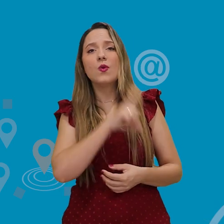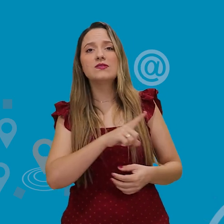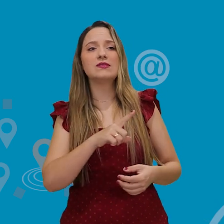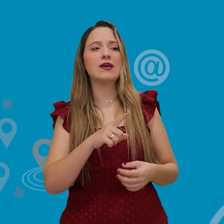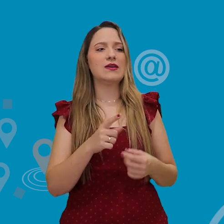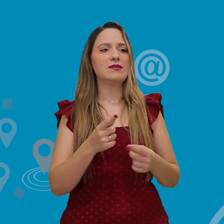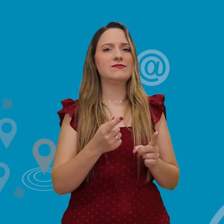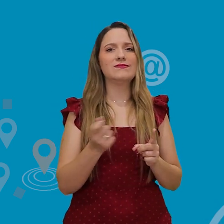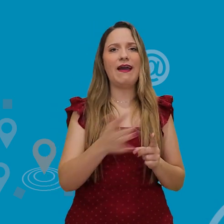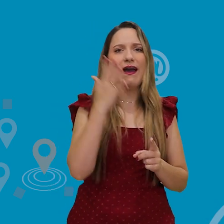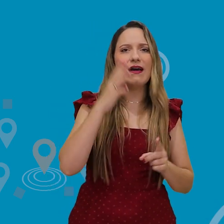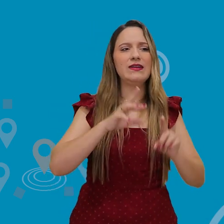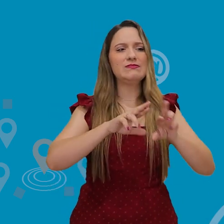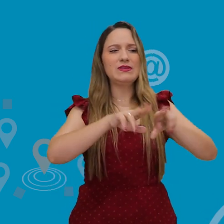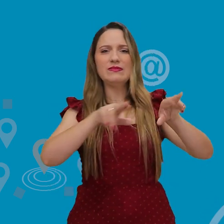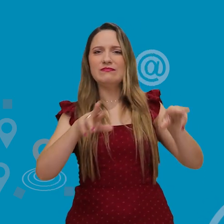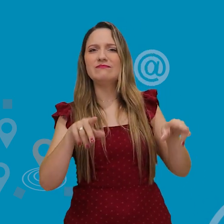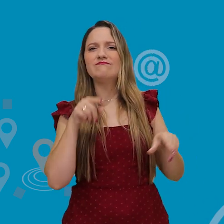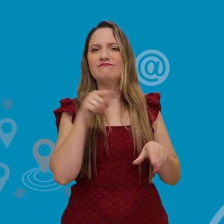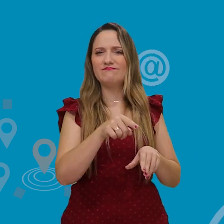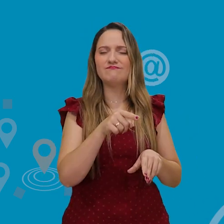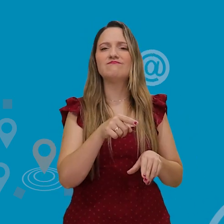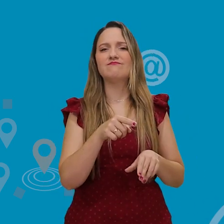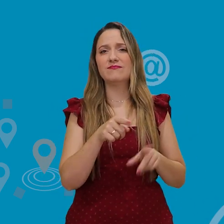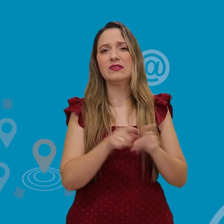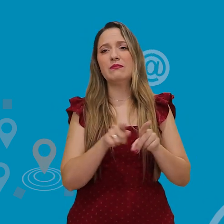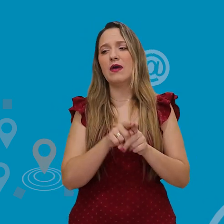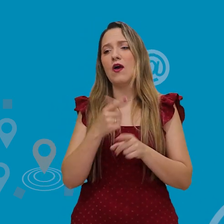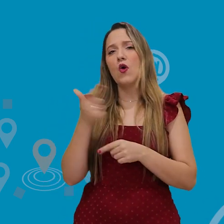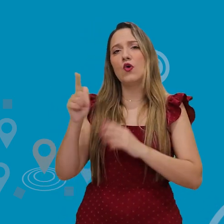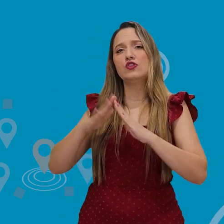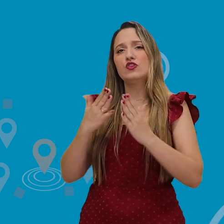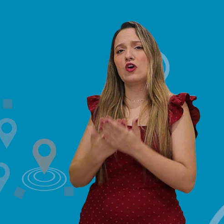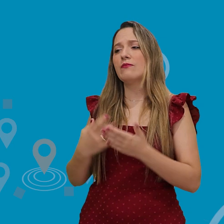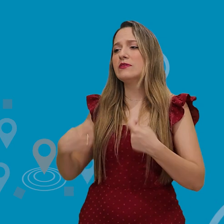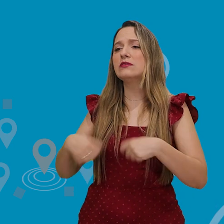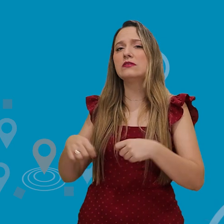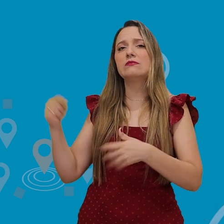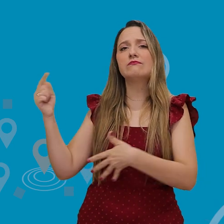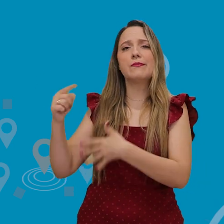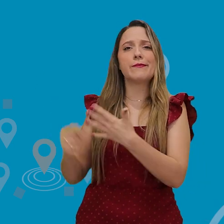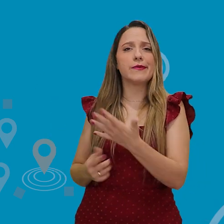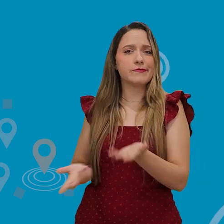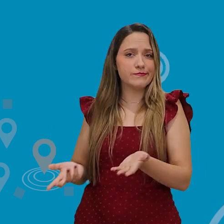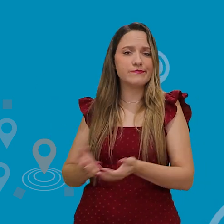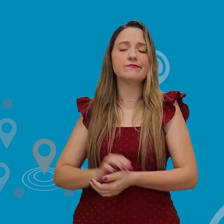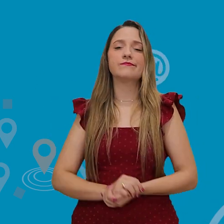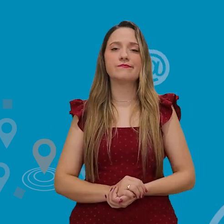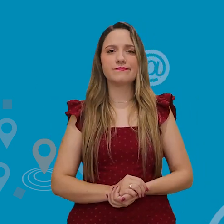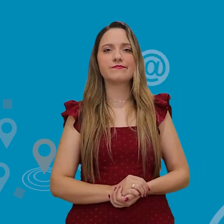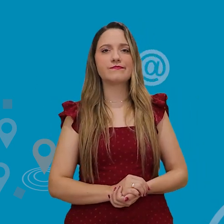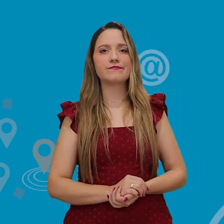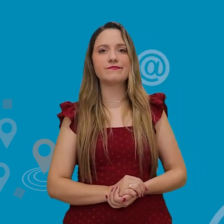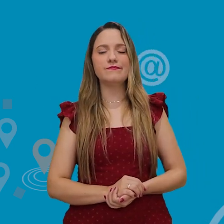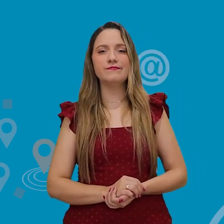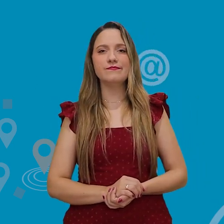gente enfrenta também, né, a disputa, né, do valor desses equipamentos com outras demandas